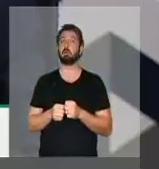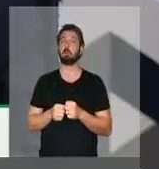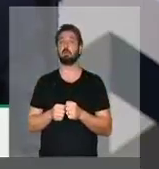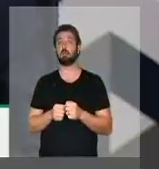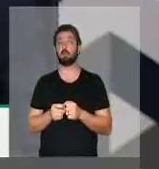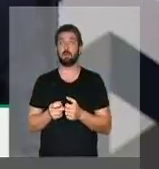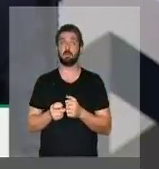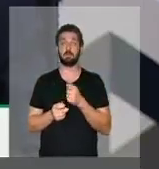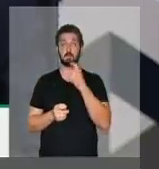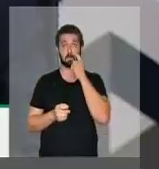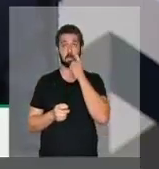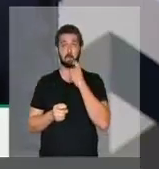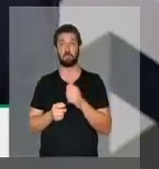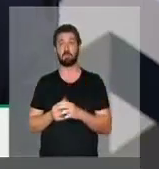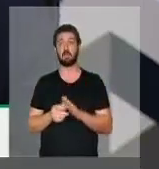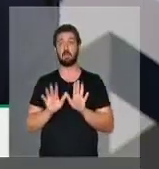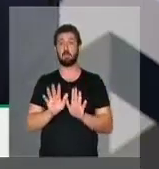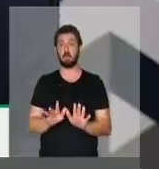se dedicam.